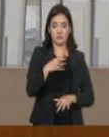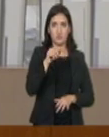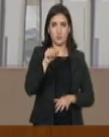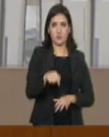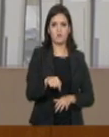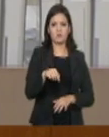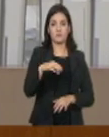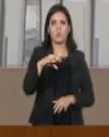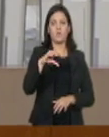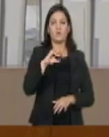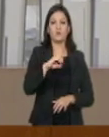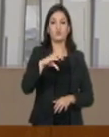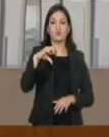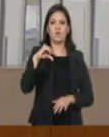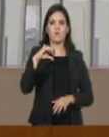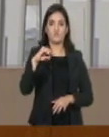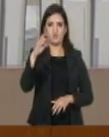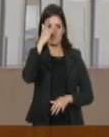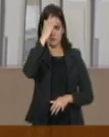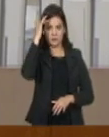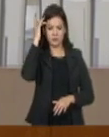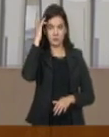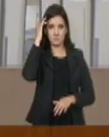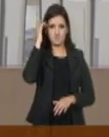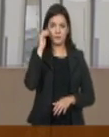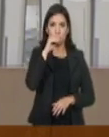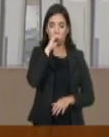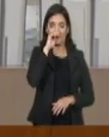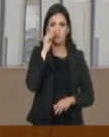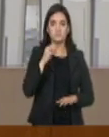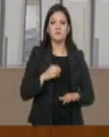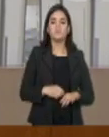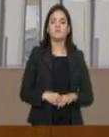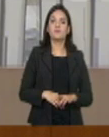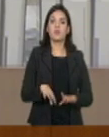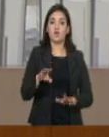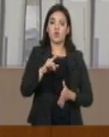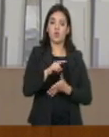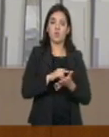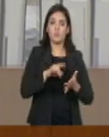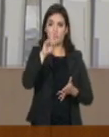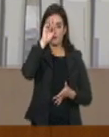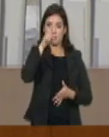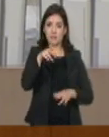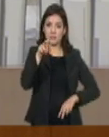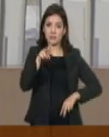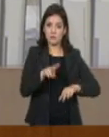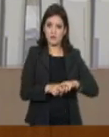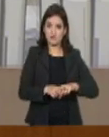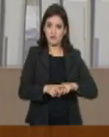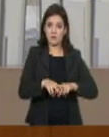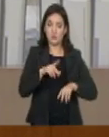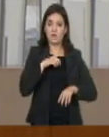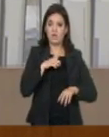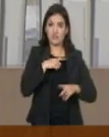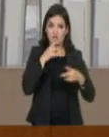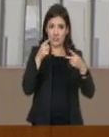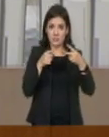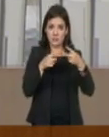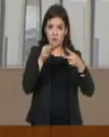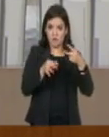294.090 pessoas. Os mandados de prisão decorrentes de decisão de segundo grau, sem fundamento no